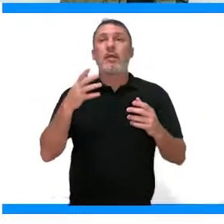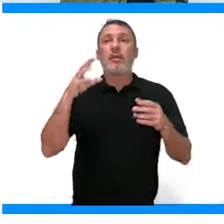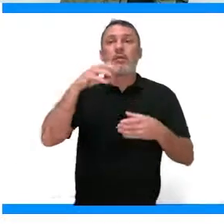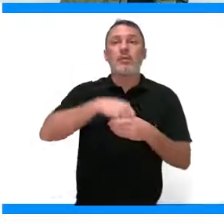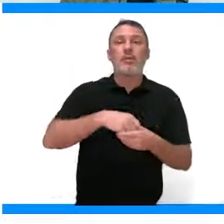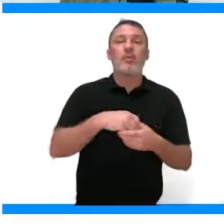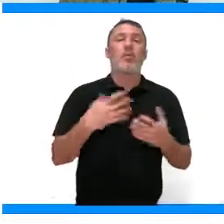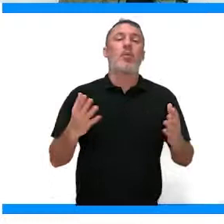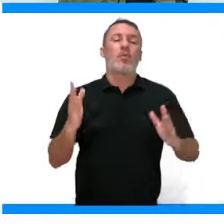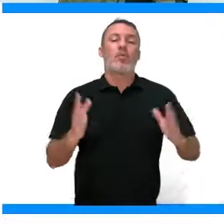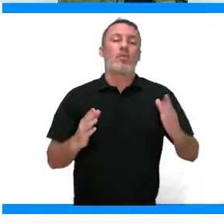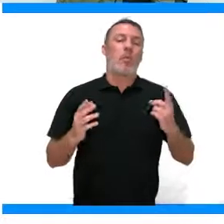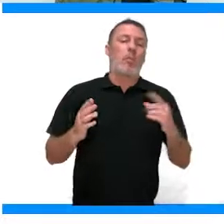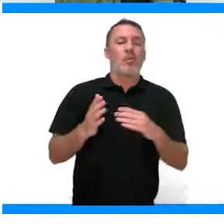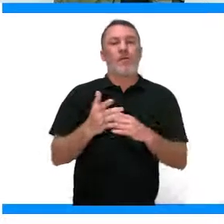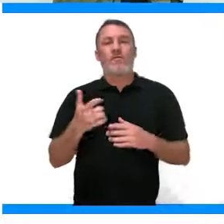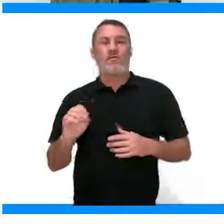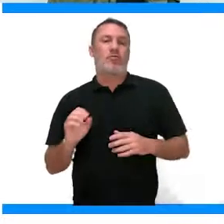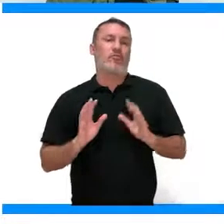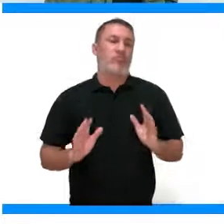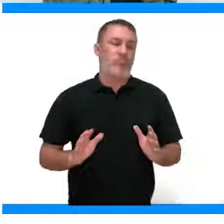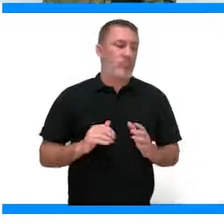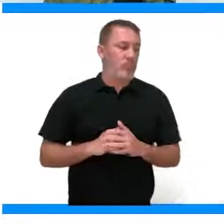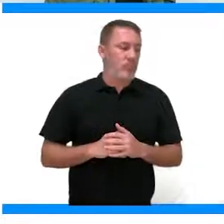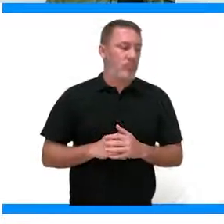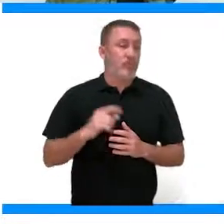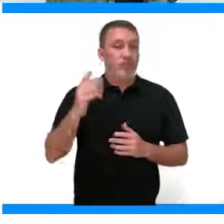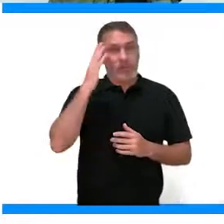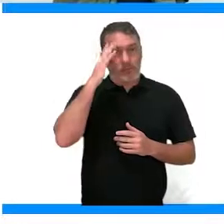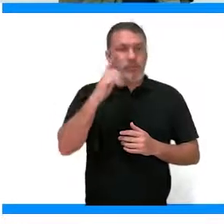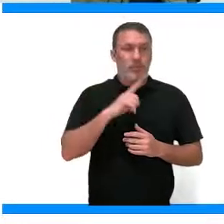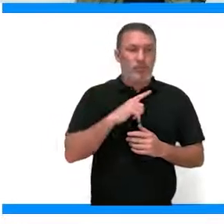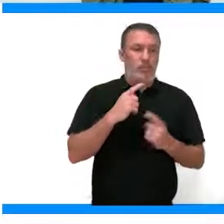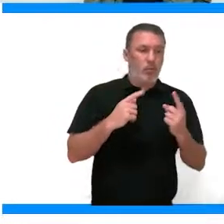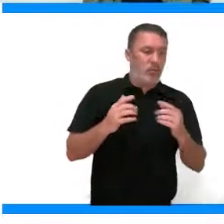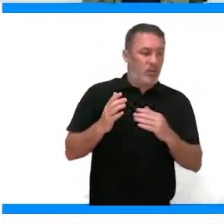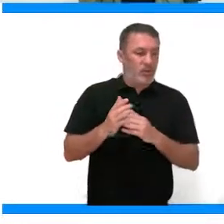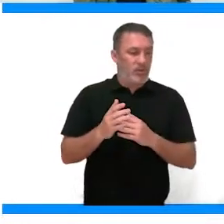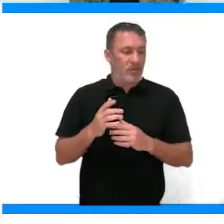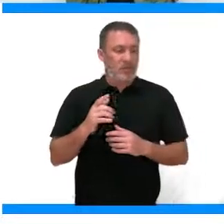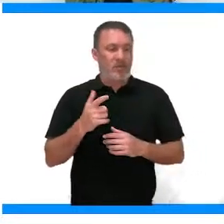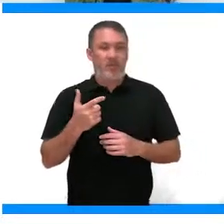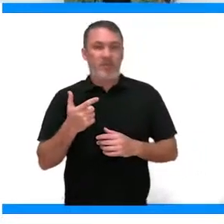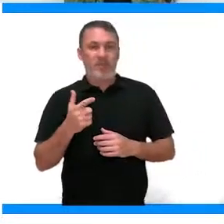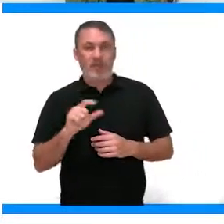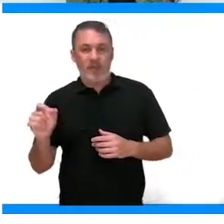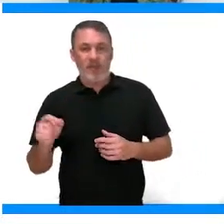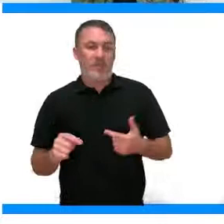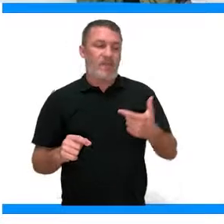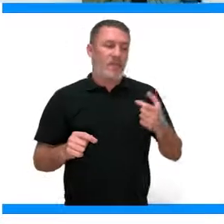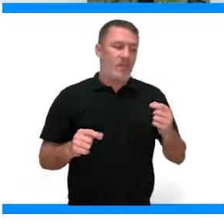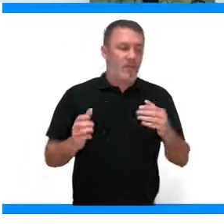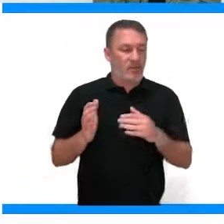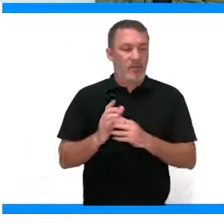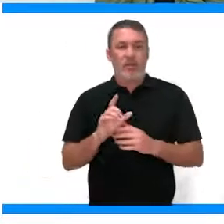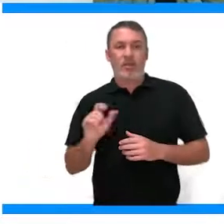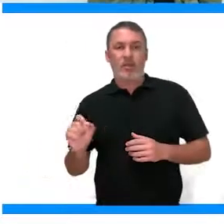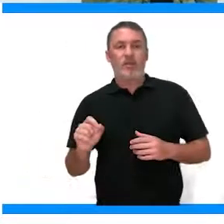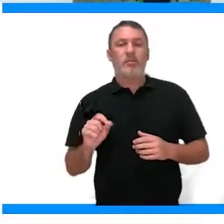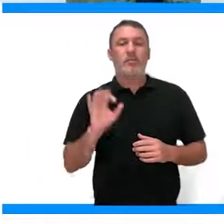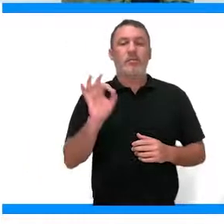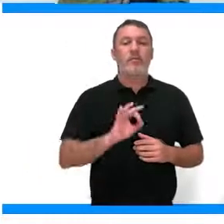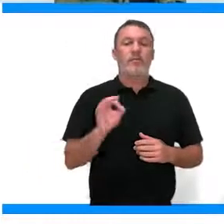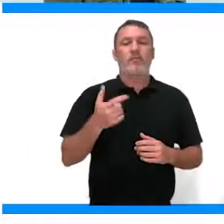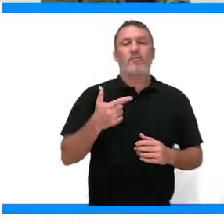caia entre o 1 e o 20, de 1 a 20. Então, você tem 20 sobre 100. Você tem uma probabilidade aí de